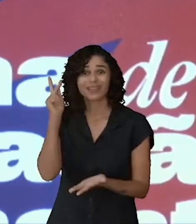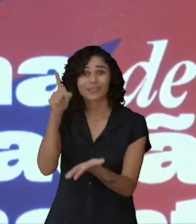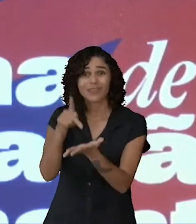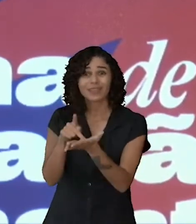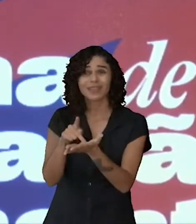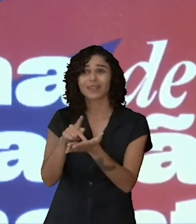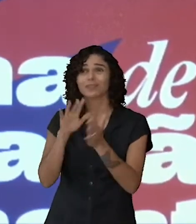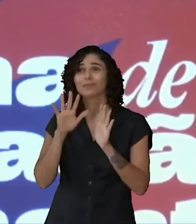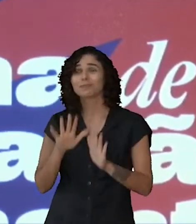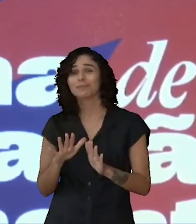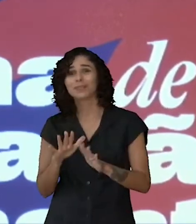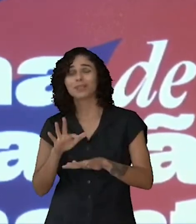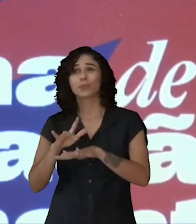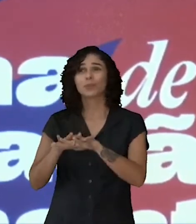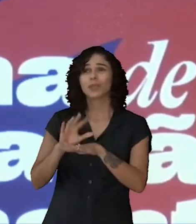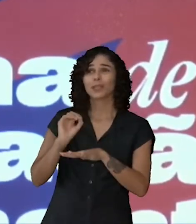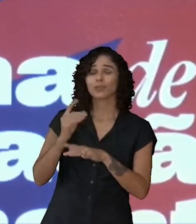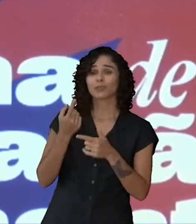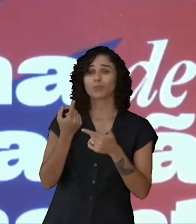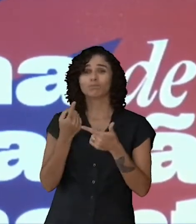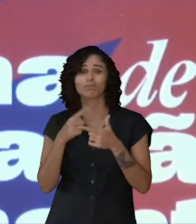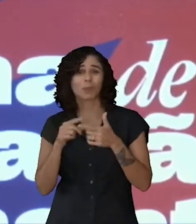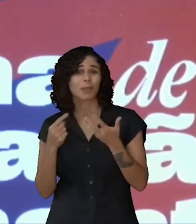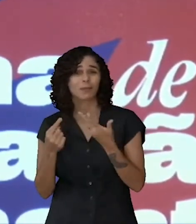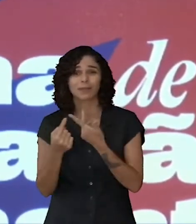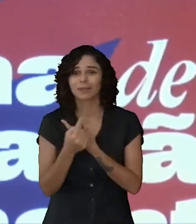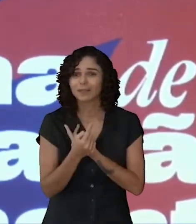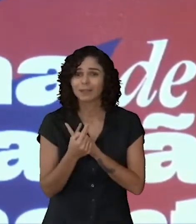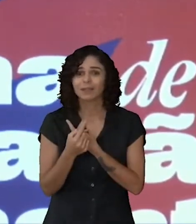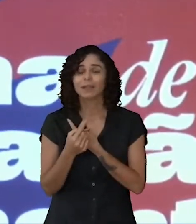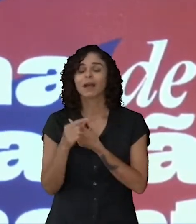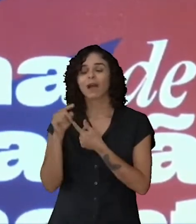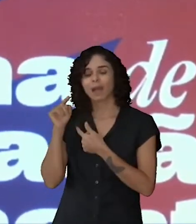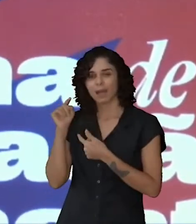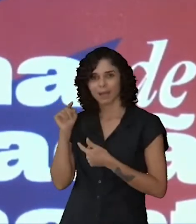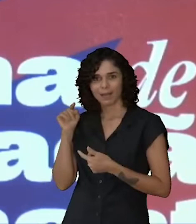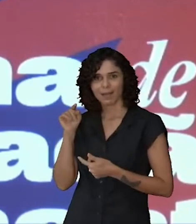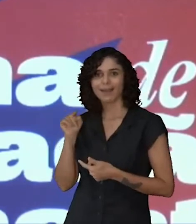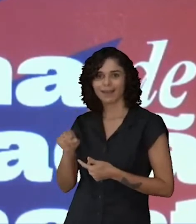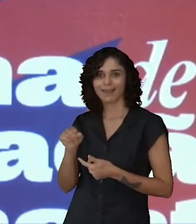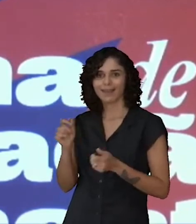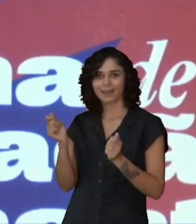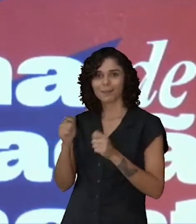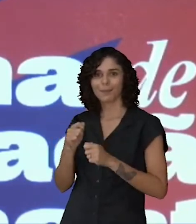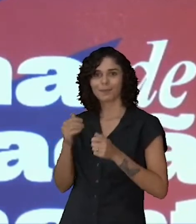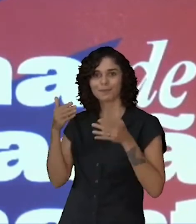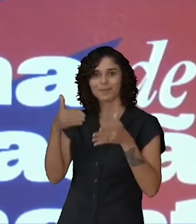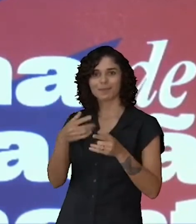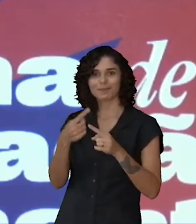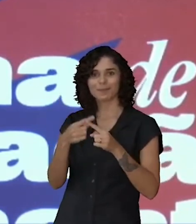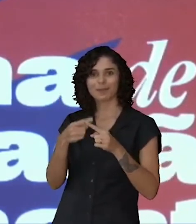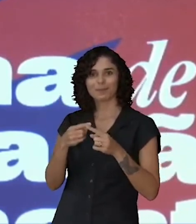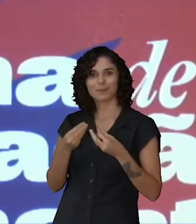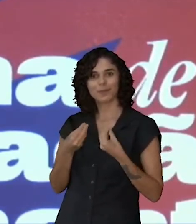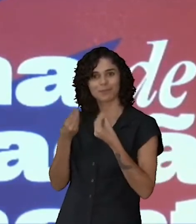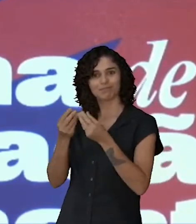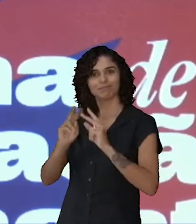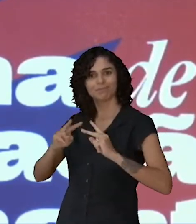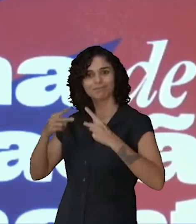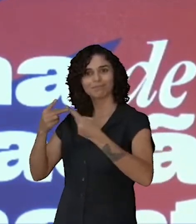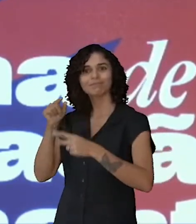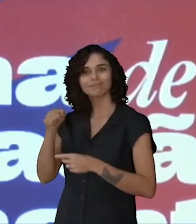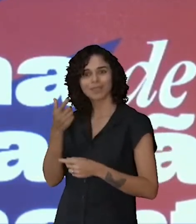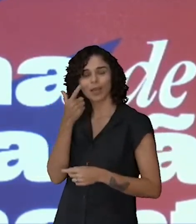deixou de estar participando. Porque recebeu um link e está nos ouvindo agora. Que Deus abençoe você.